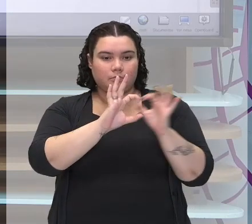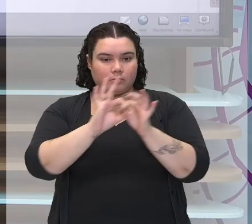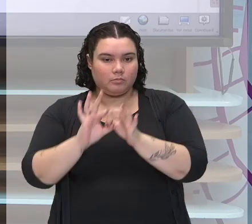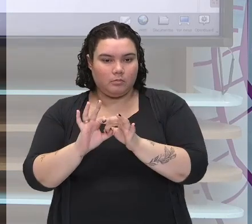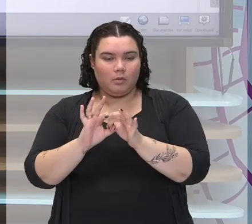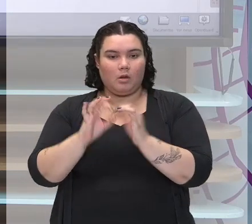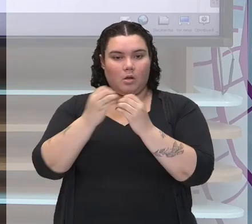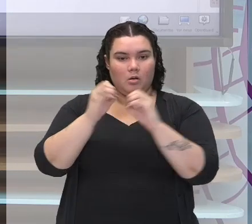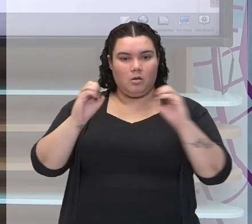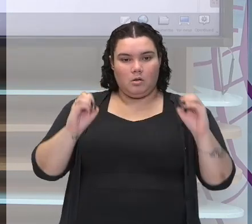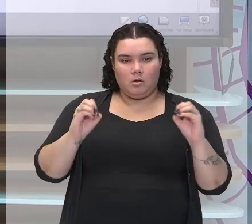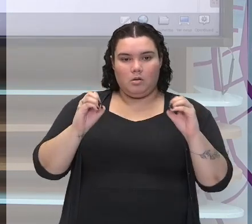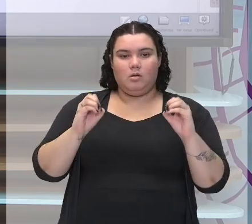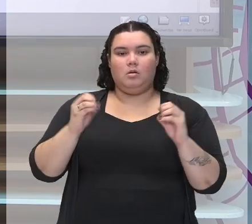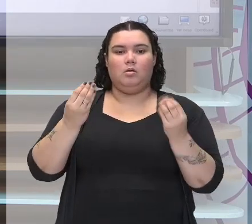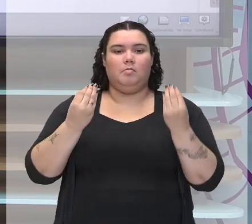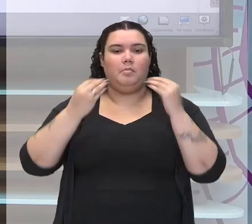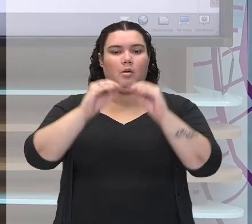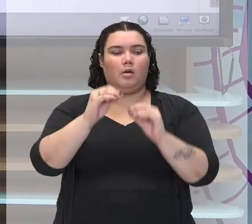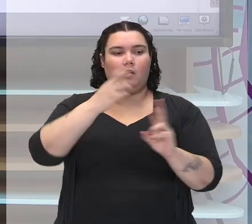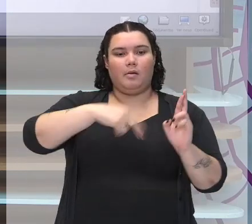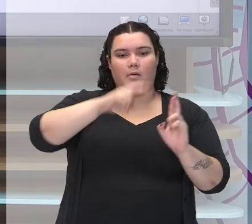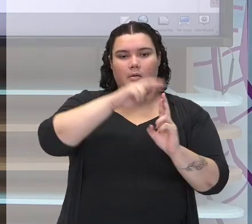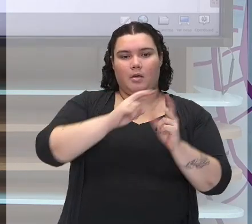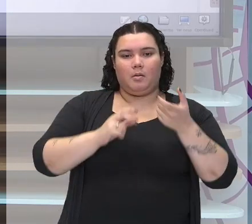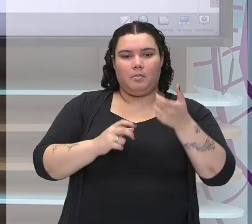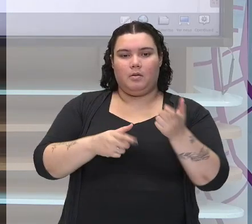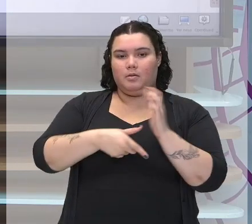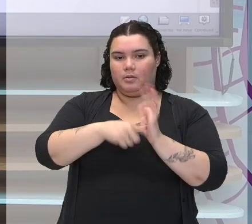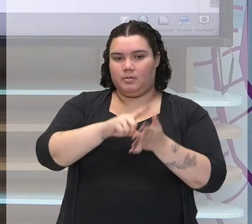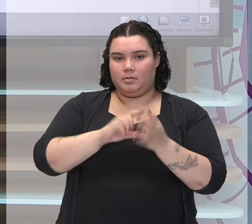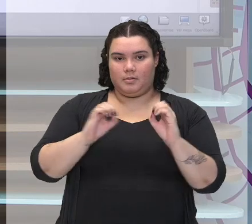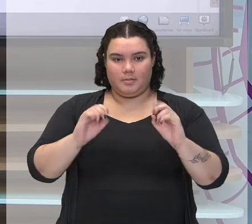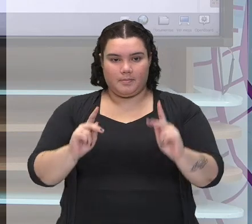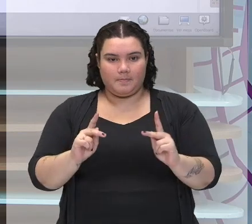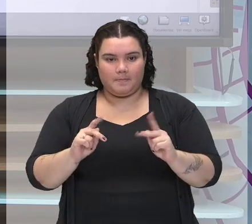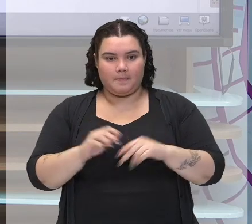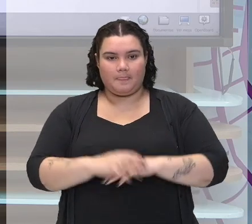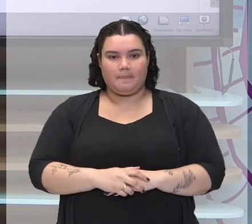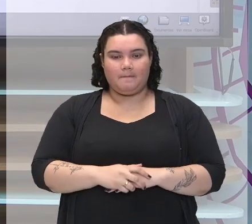das orações se referir a um termo antecedente.